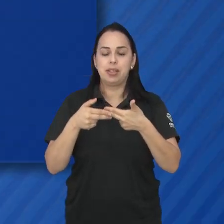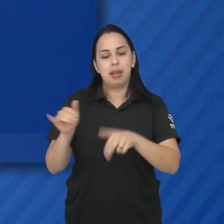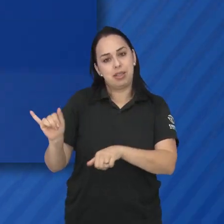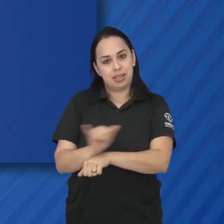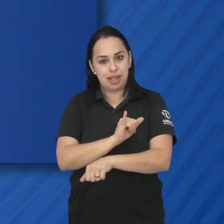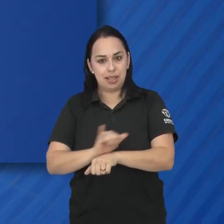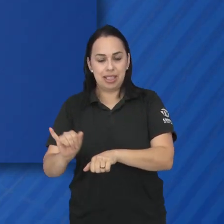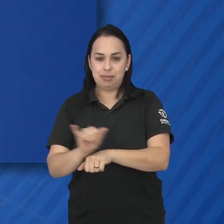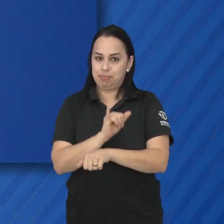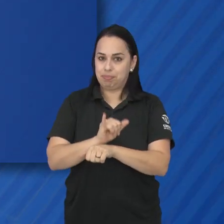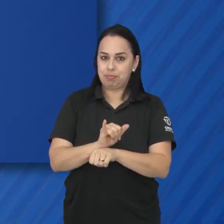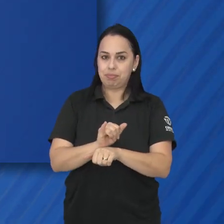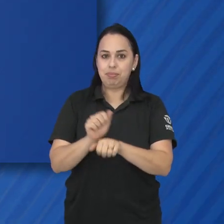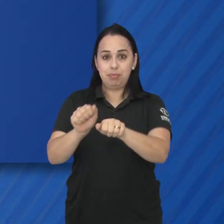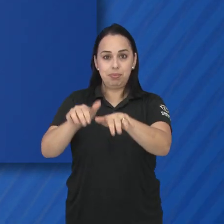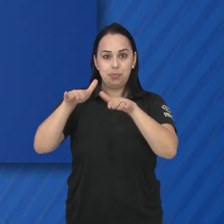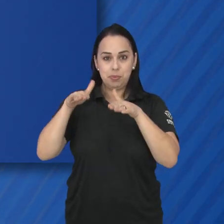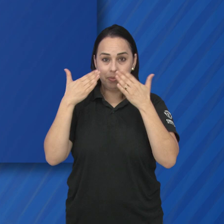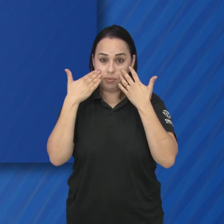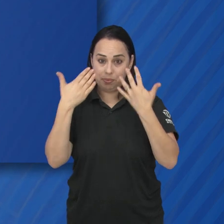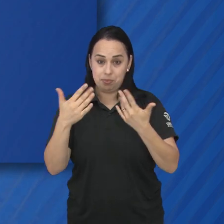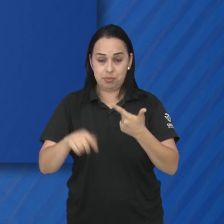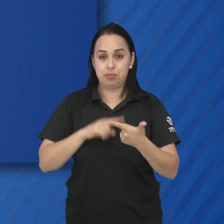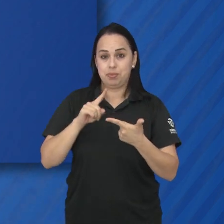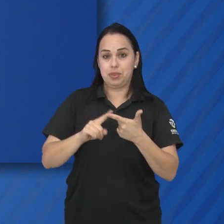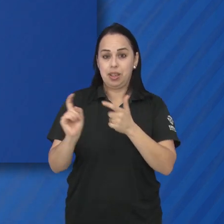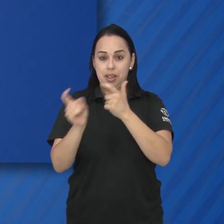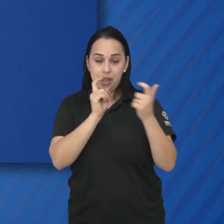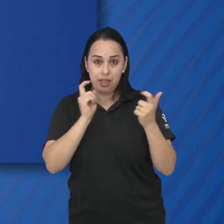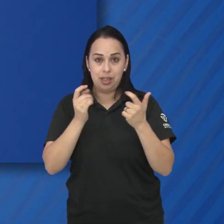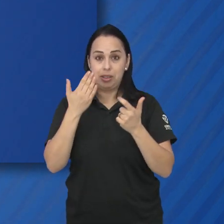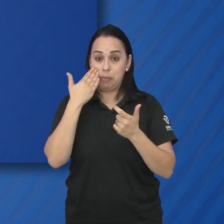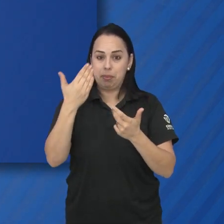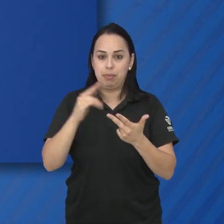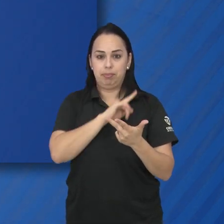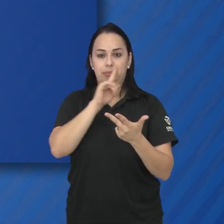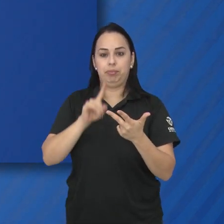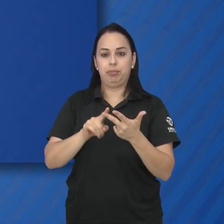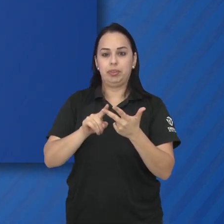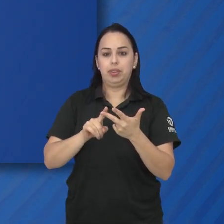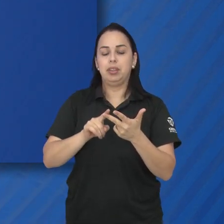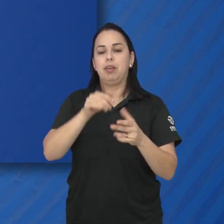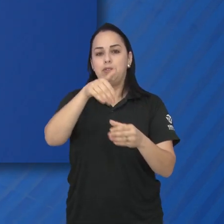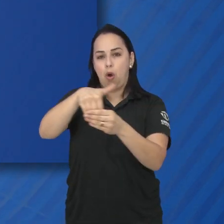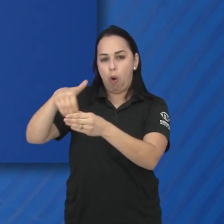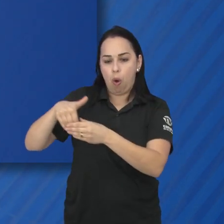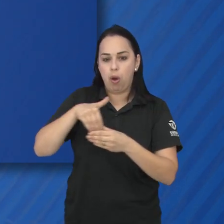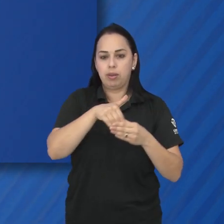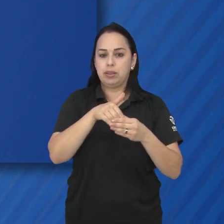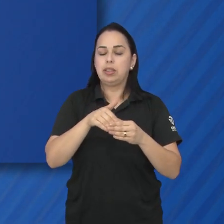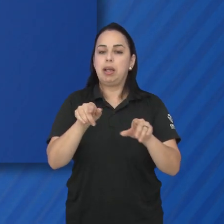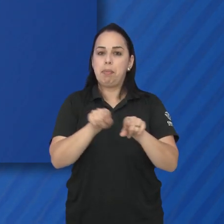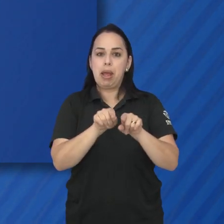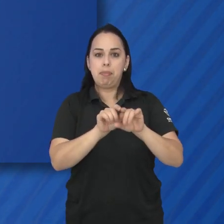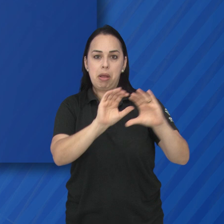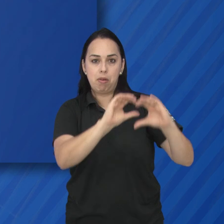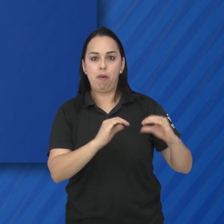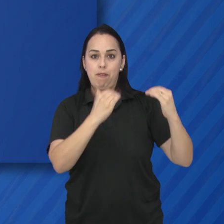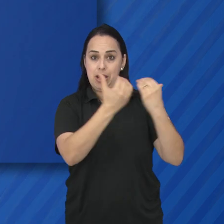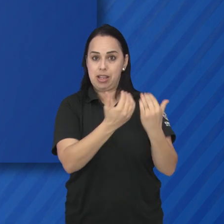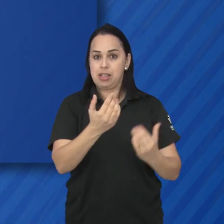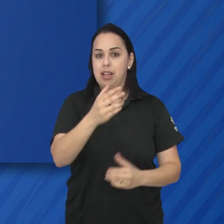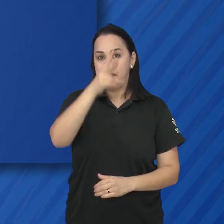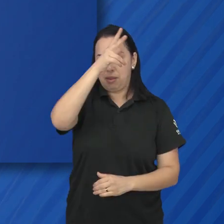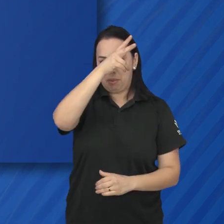isso, existem vários mecanismos, como audiências públicas, reuniões públicas, plebiscitos, fóruns e